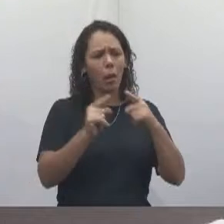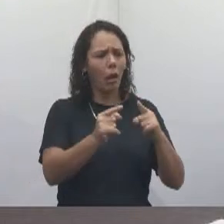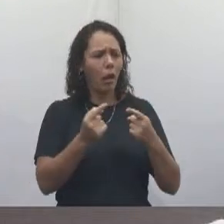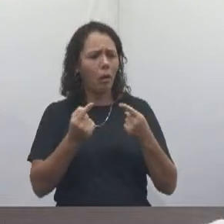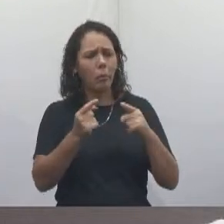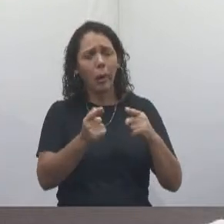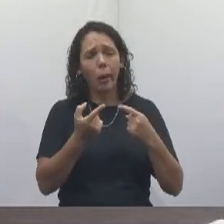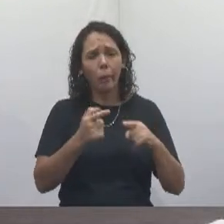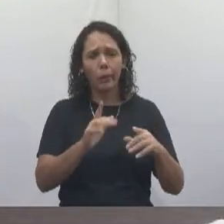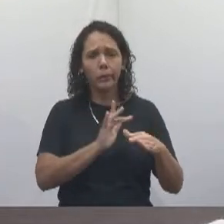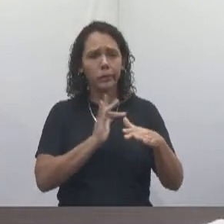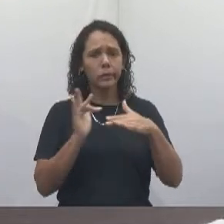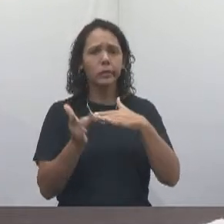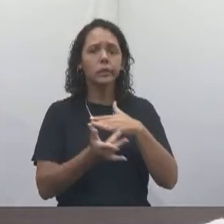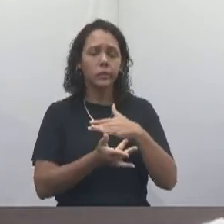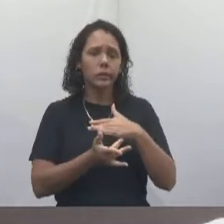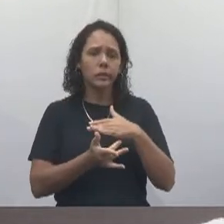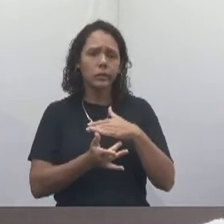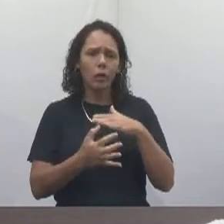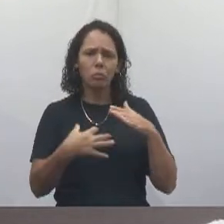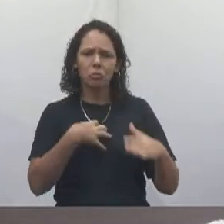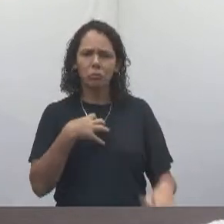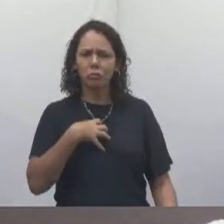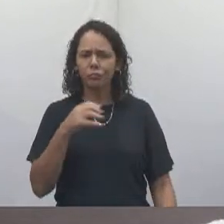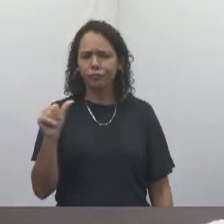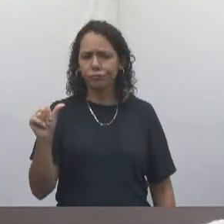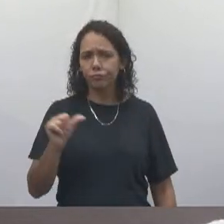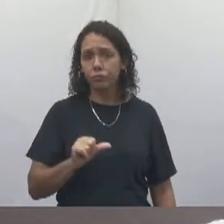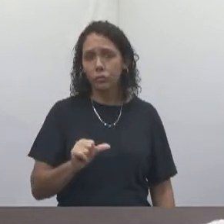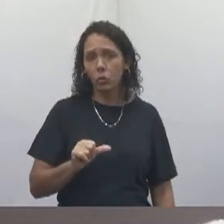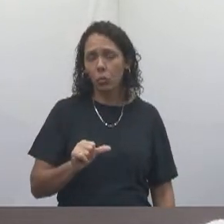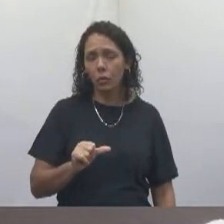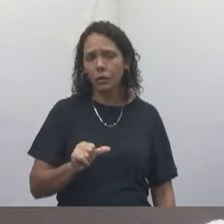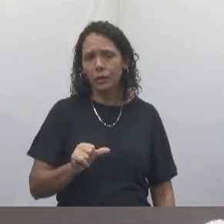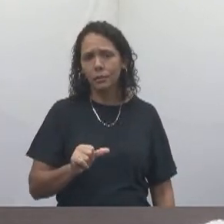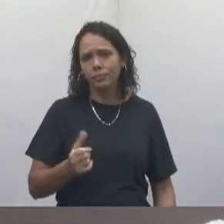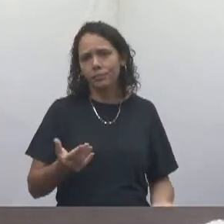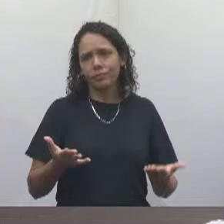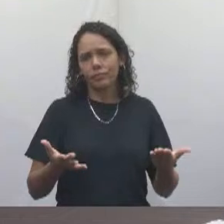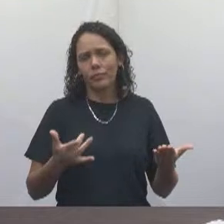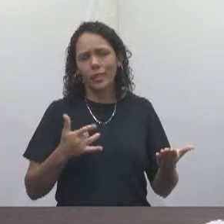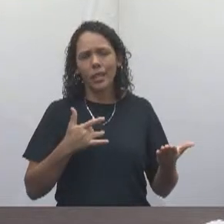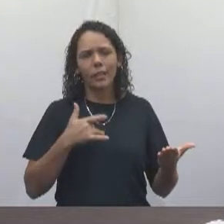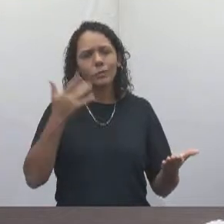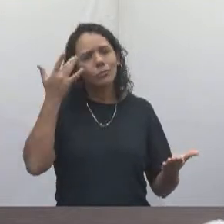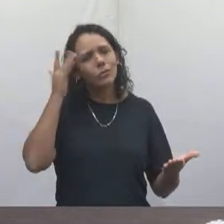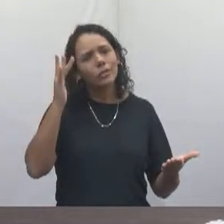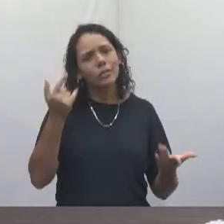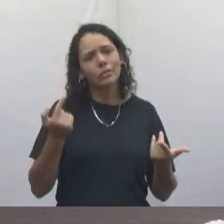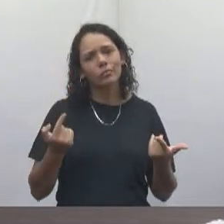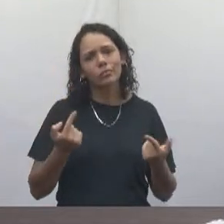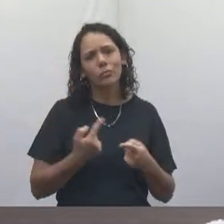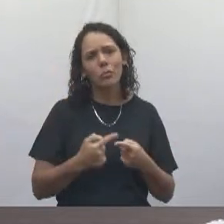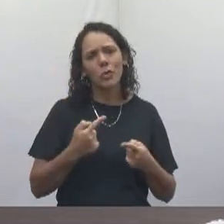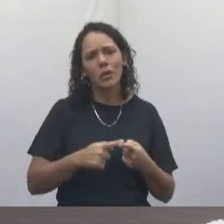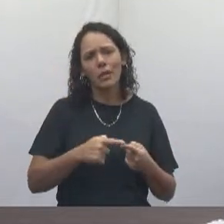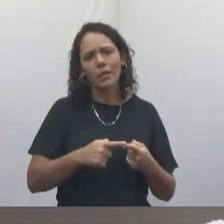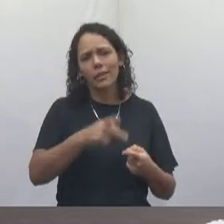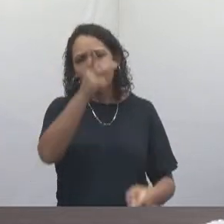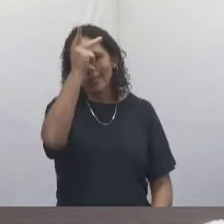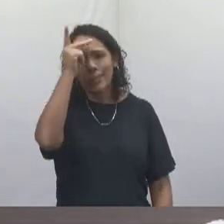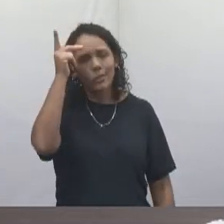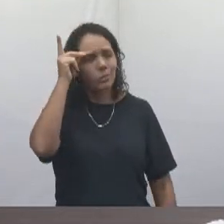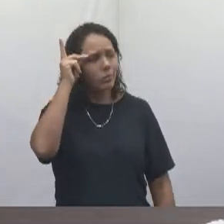rede social de uma maneira muito ríspida. Eu não sei por que cargas d'água o prefeito maltrata as